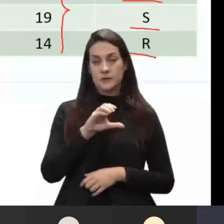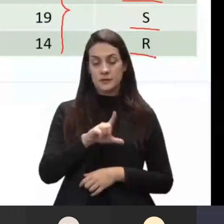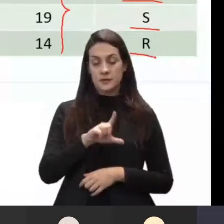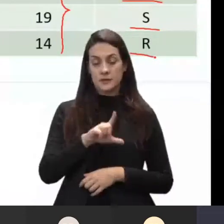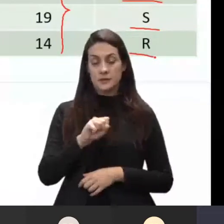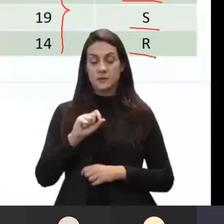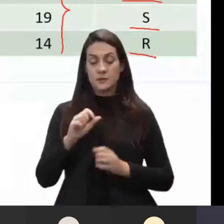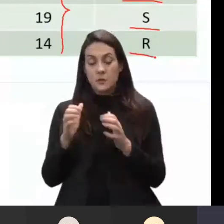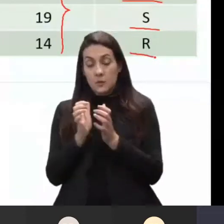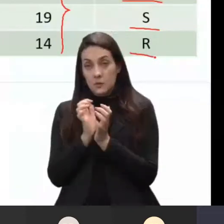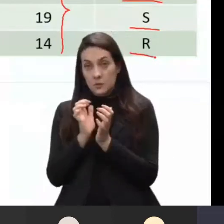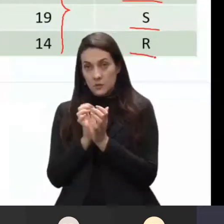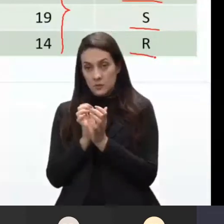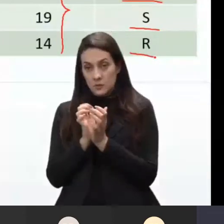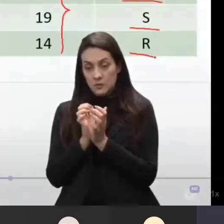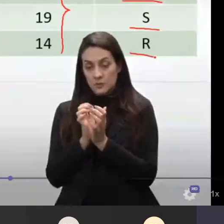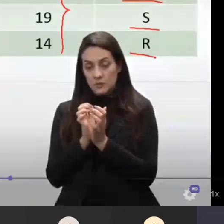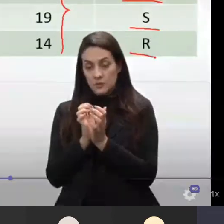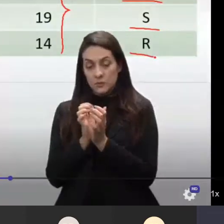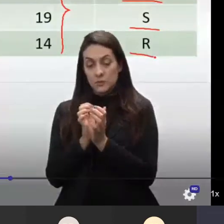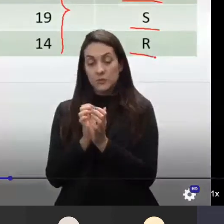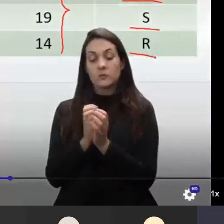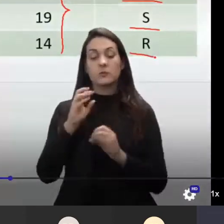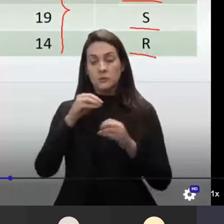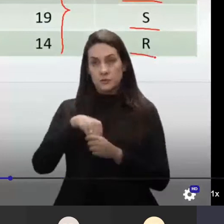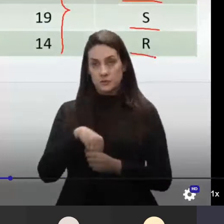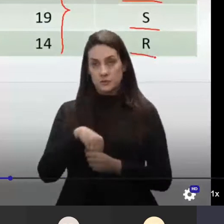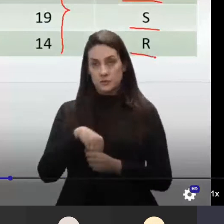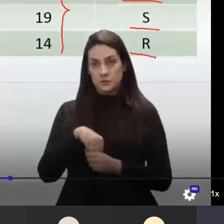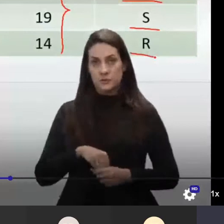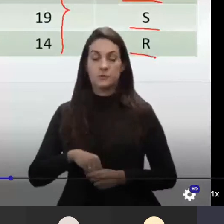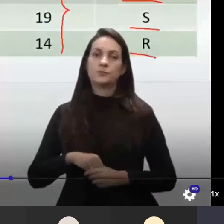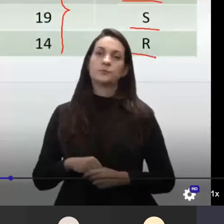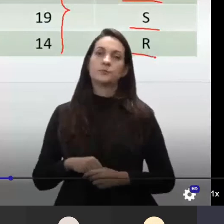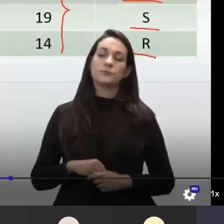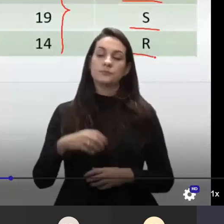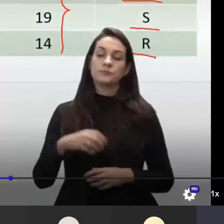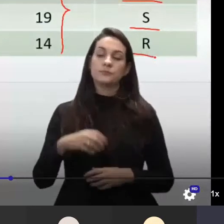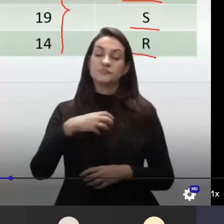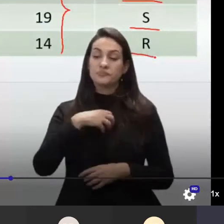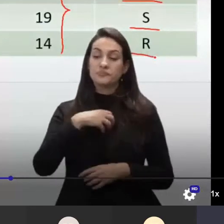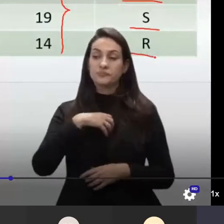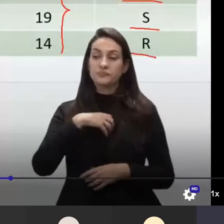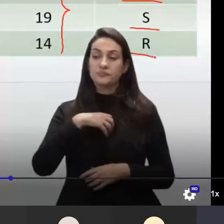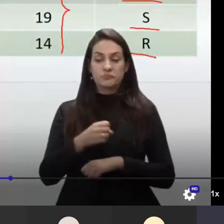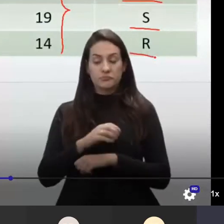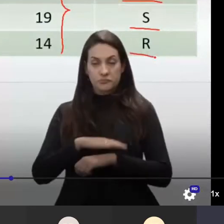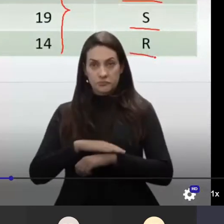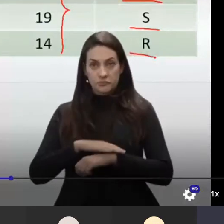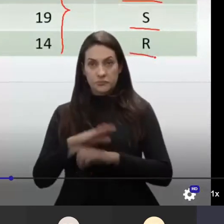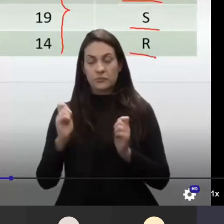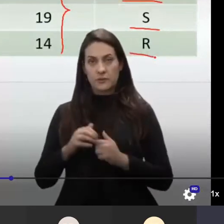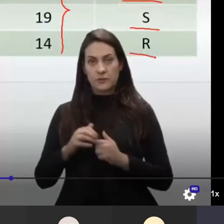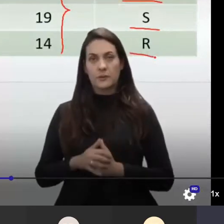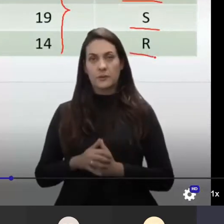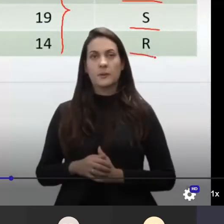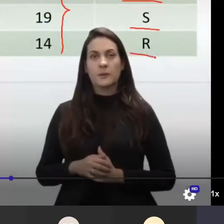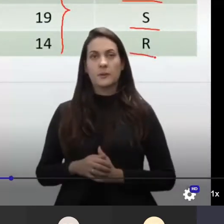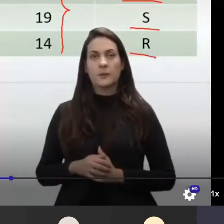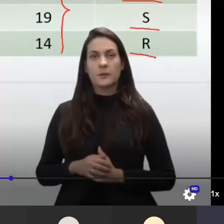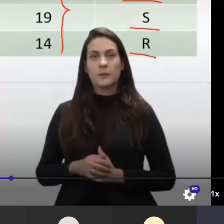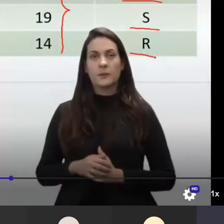vai padronizar quais são os halos e o perfil de sensibilidade. Então, vamos focar ali na